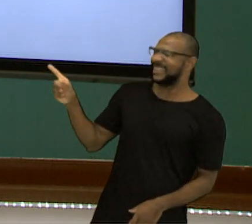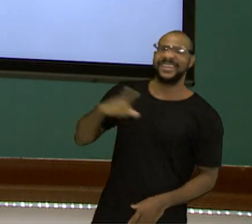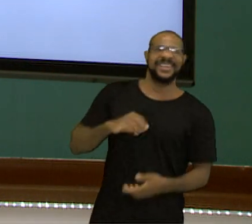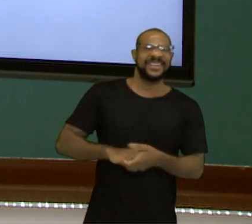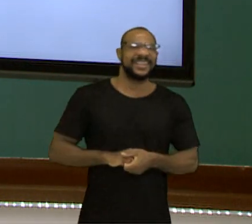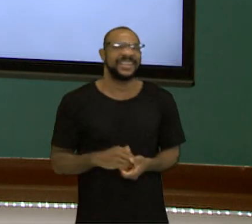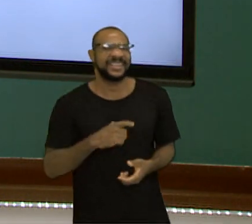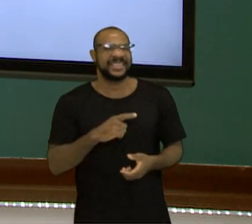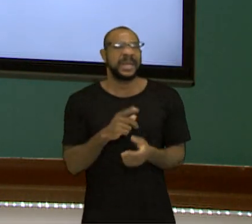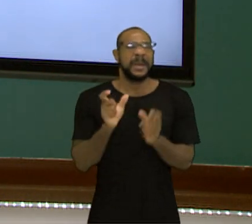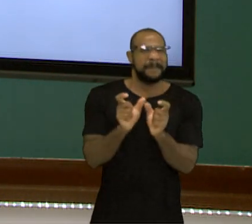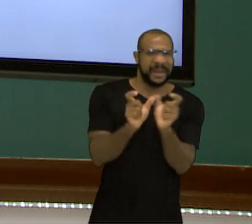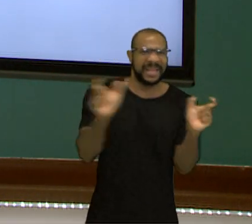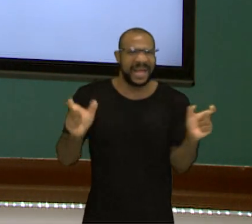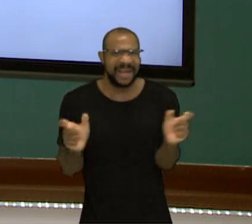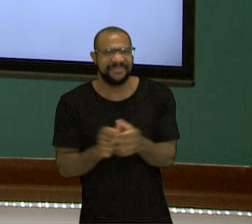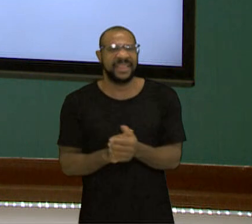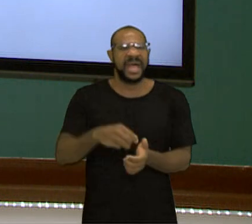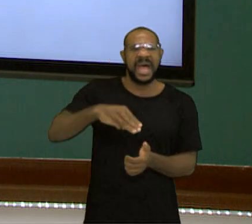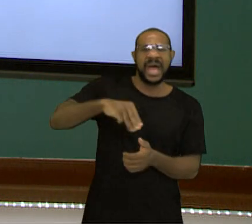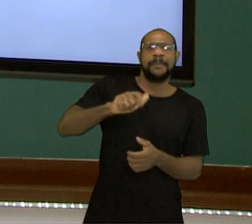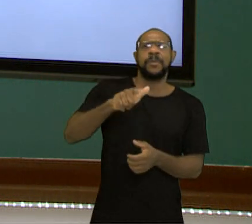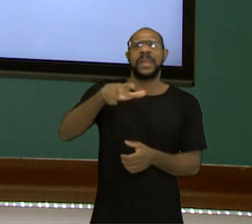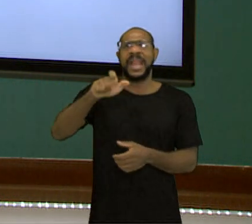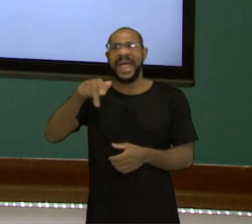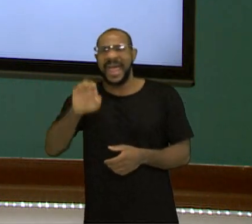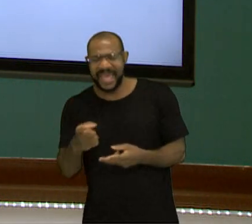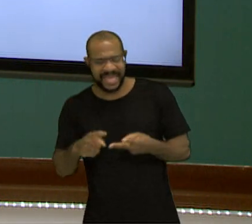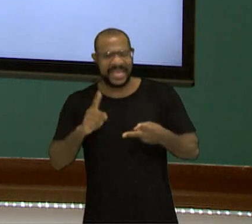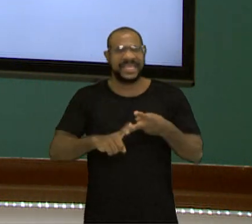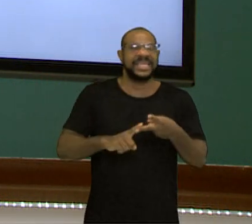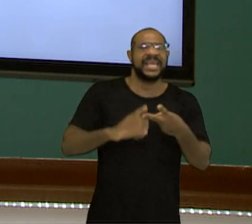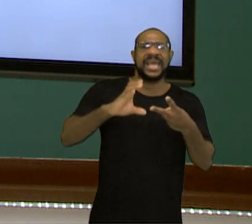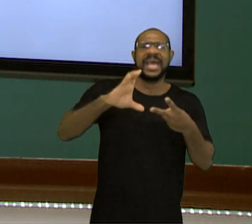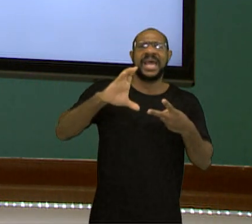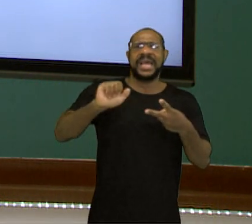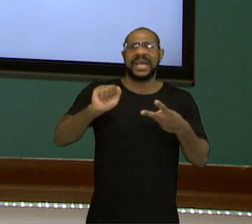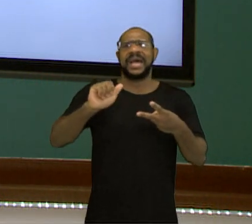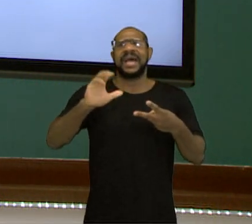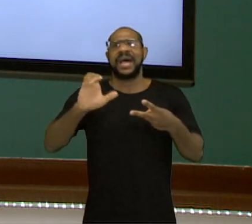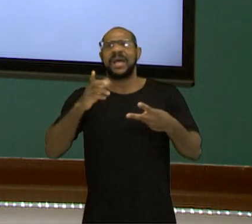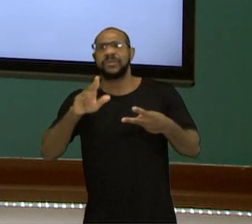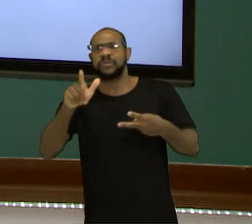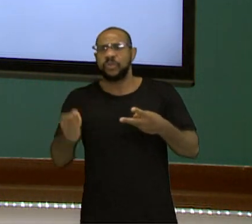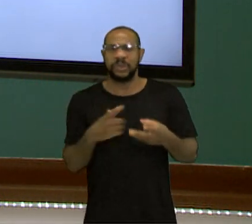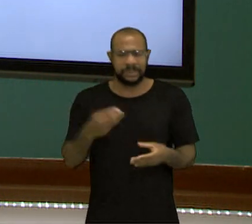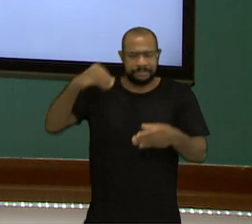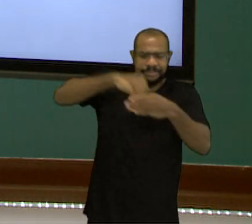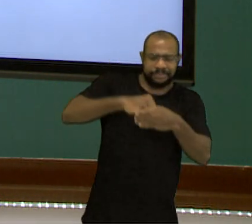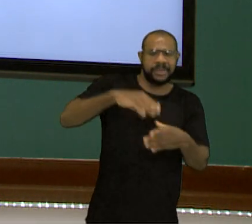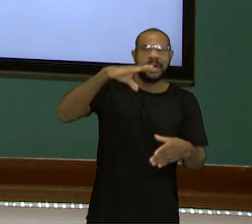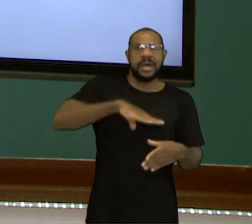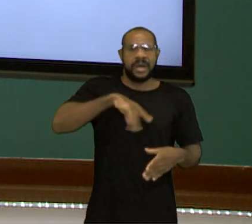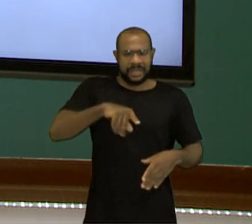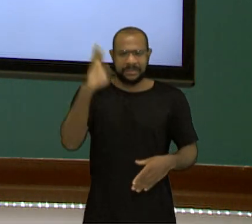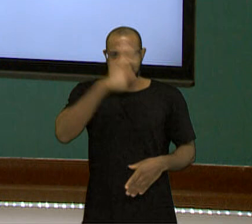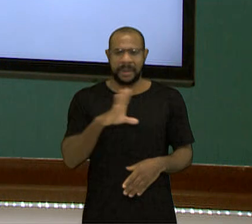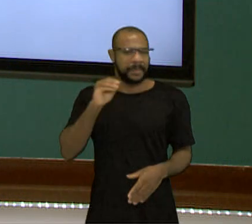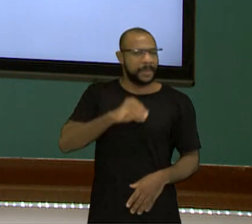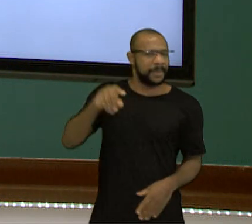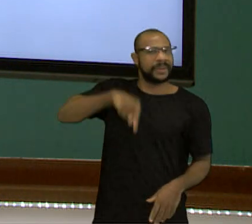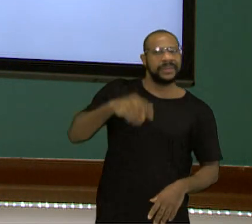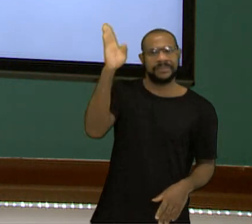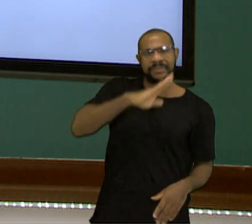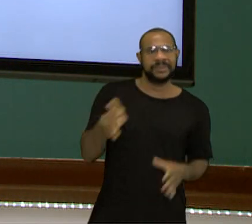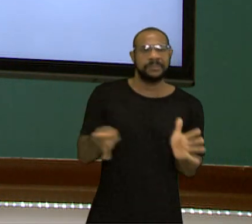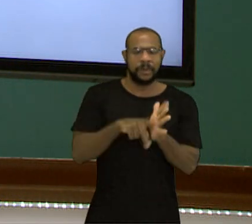dengo, caçula, moleque, quitanda, que foram incorporadas ao idioma português falado aqui no Brasil e que são palavras